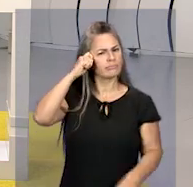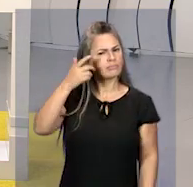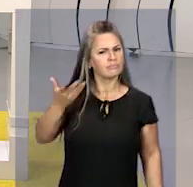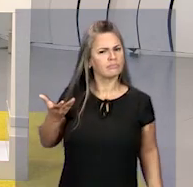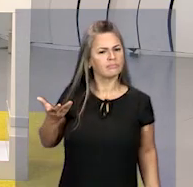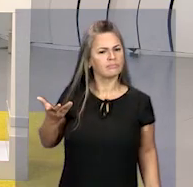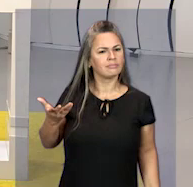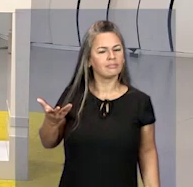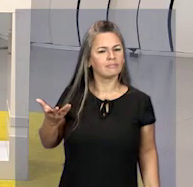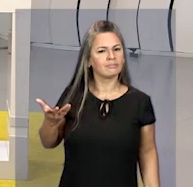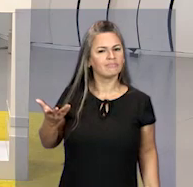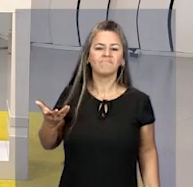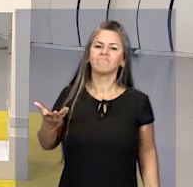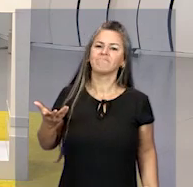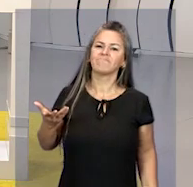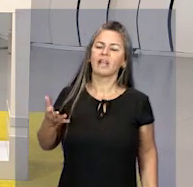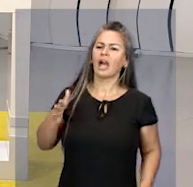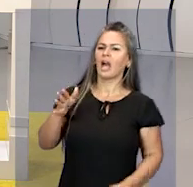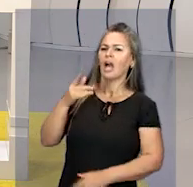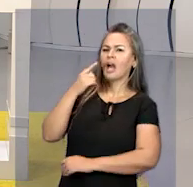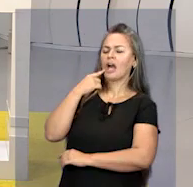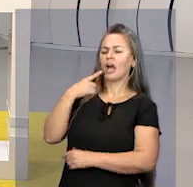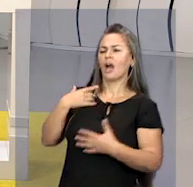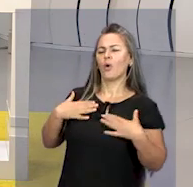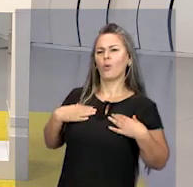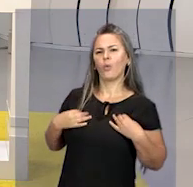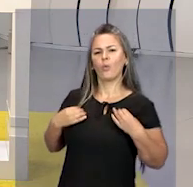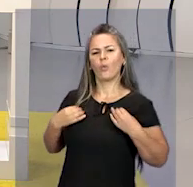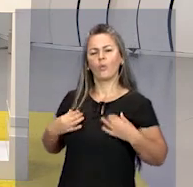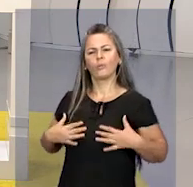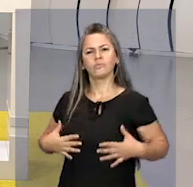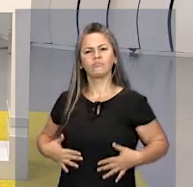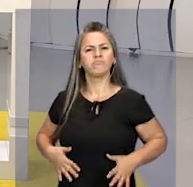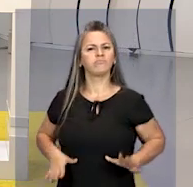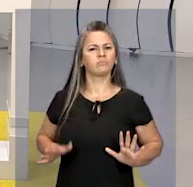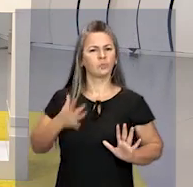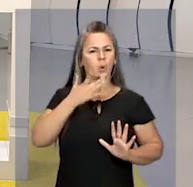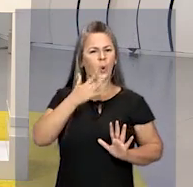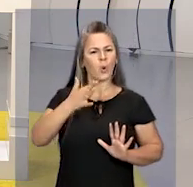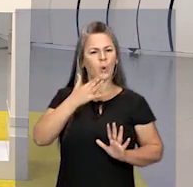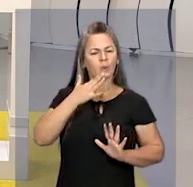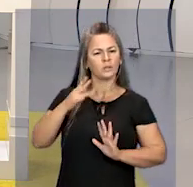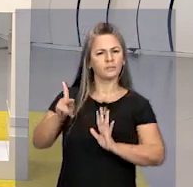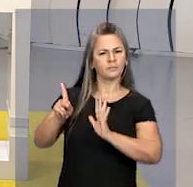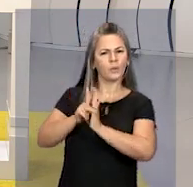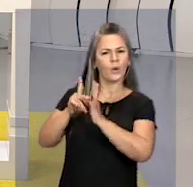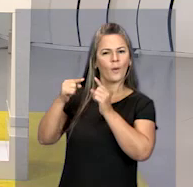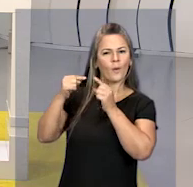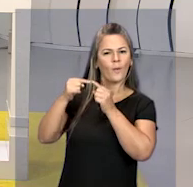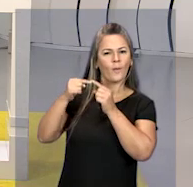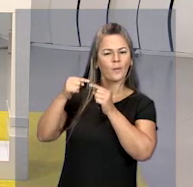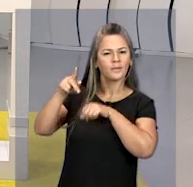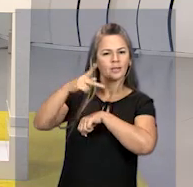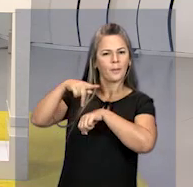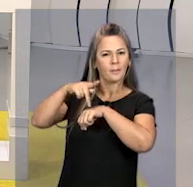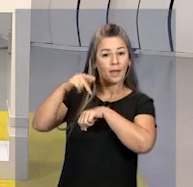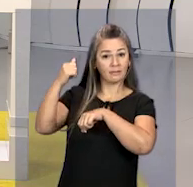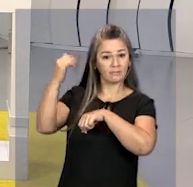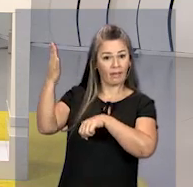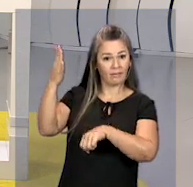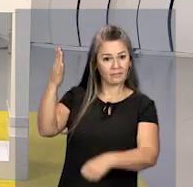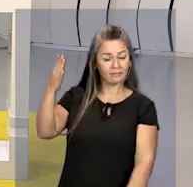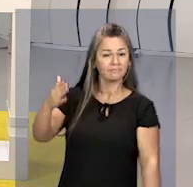negro? Talvez pelas vestimentas, pelas roupas que são bem coloridas, típicos da África. Eu quero começar